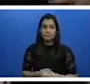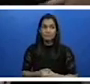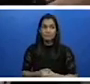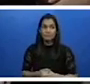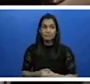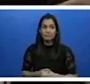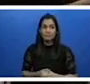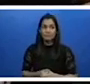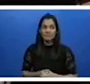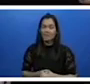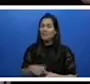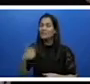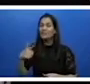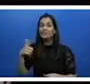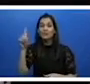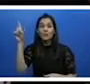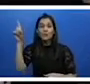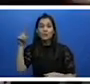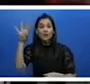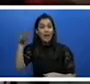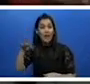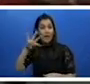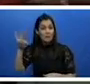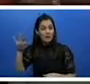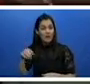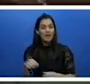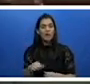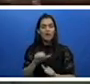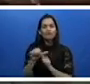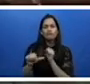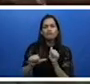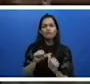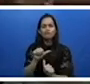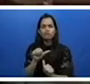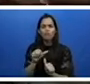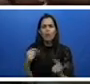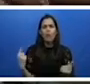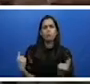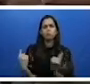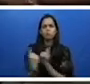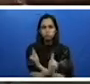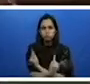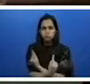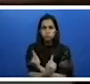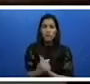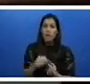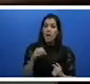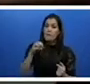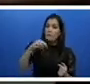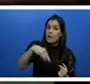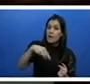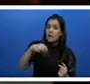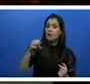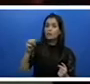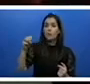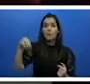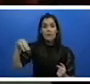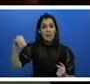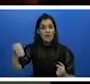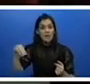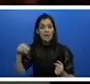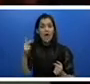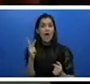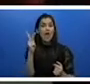Seguindo, aparece novamente a nossa tabelinha de conversão, olha, do metro, milímetro, quilômetro. E vamos lá